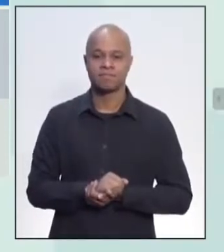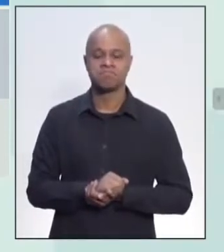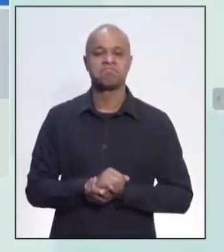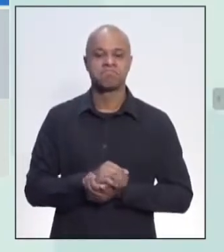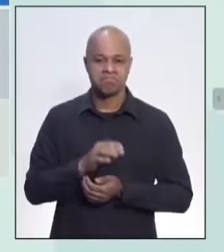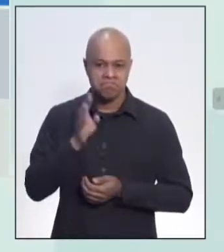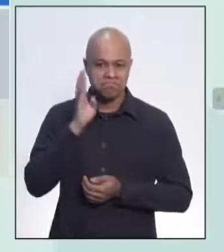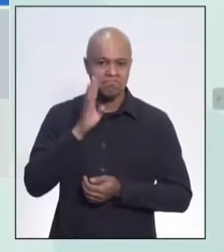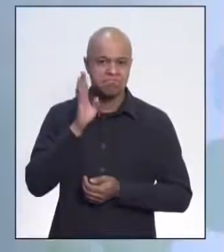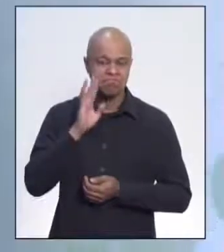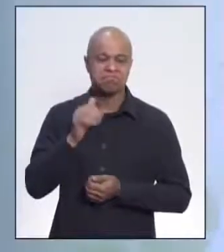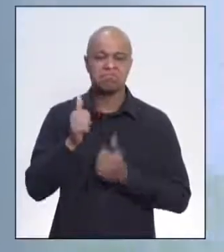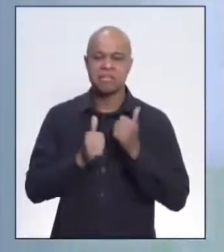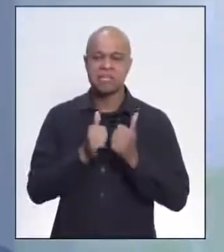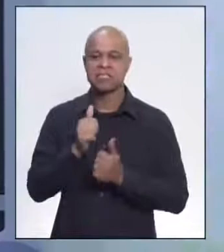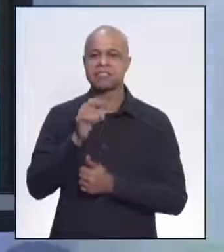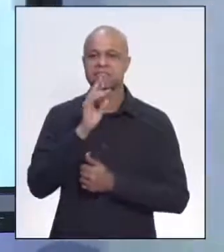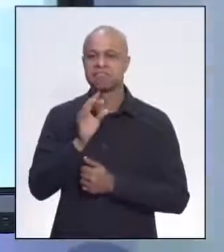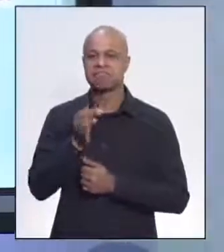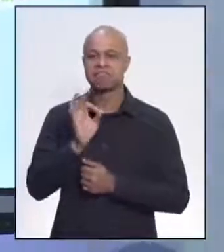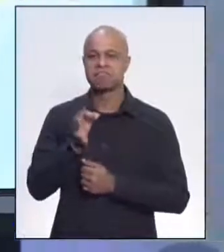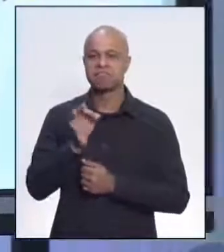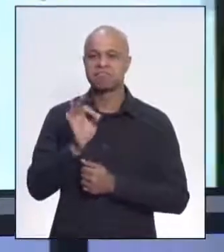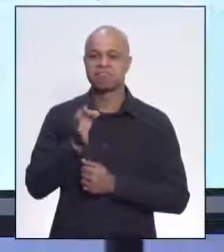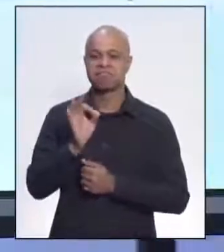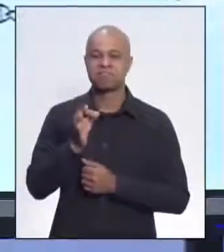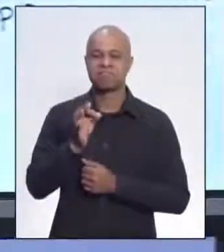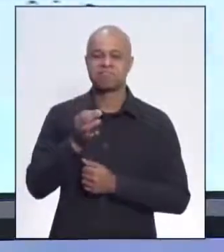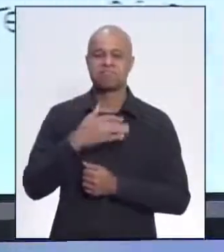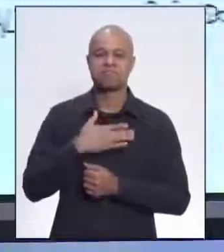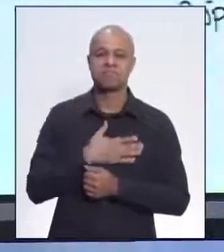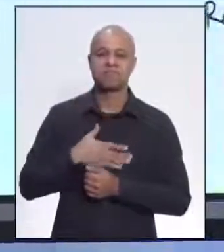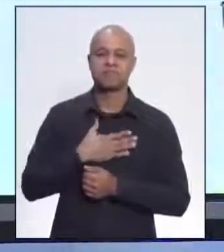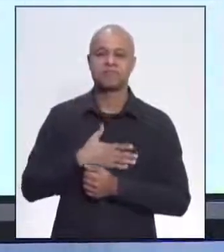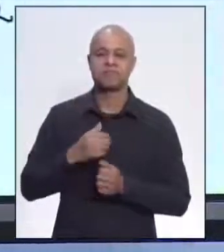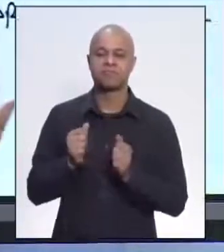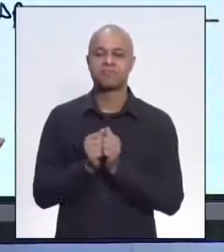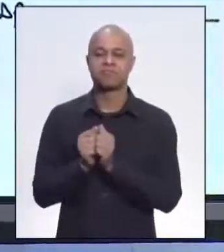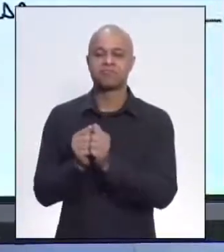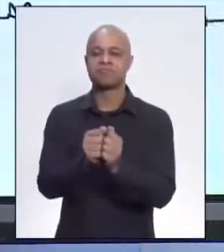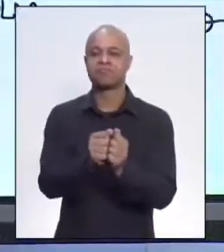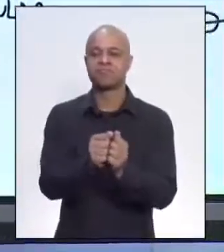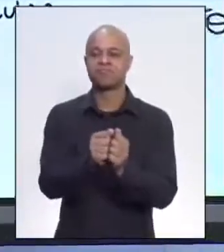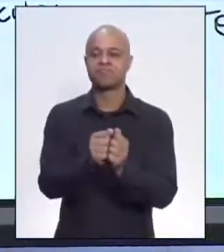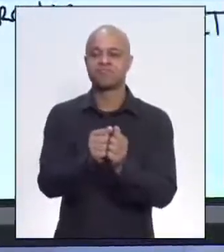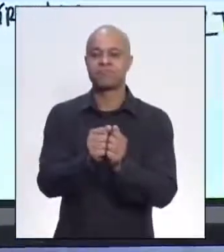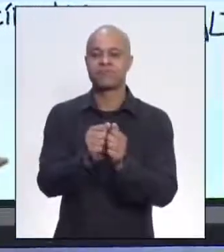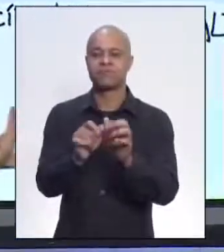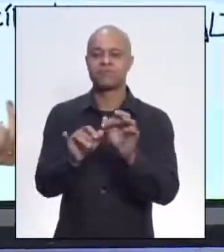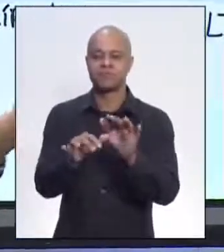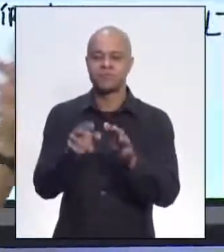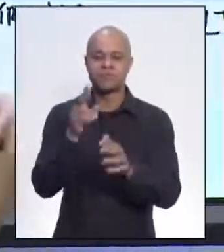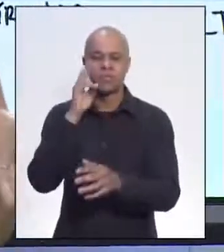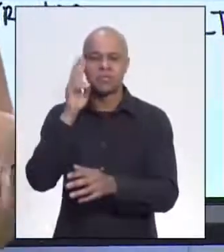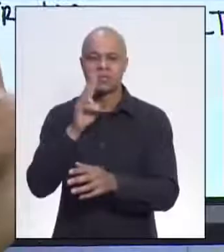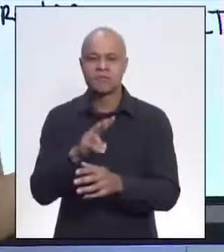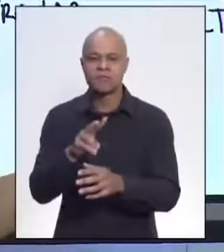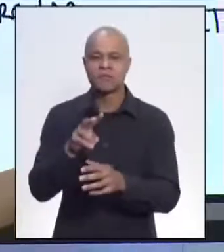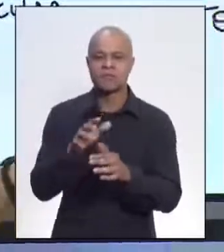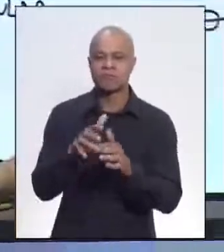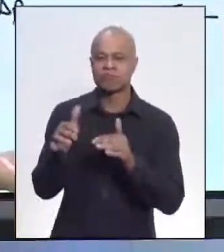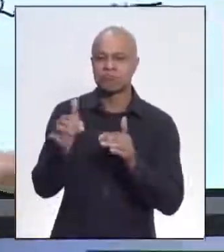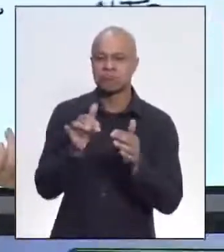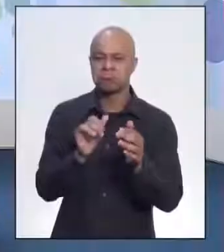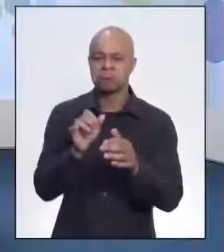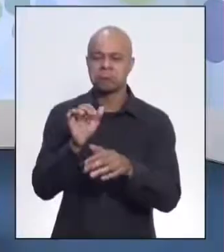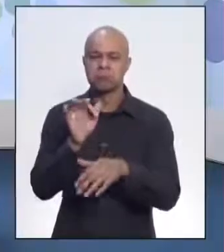Legal, turma. Adorei preencher essa tabela com vocês, para a gente aí se familiarizando com essa questão de deslocamento, nível,